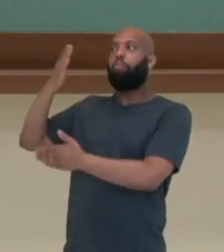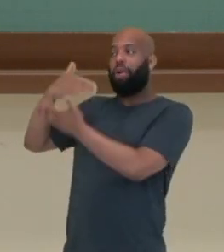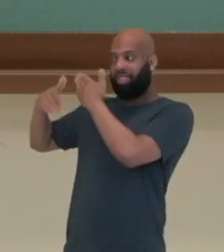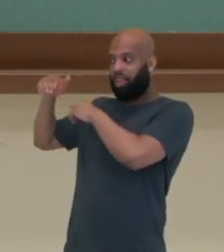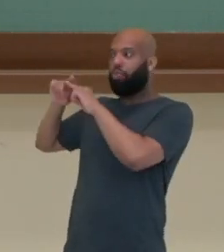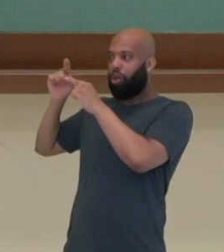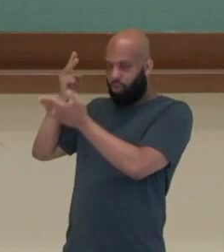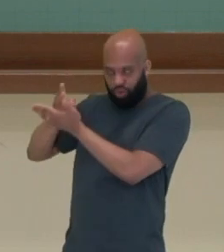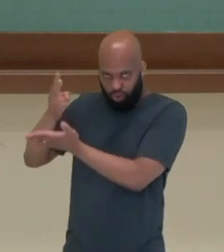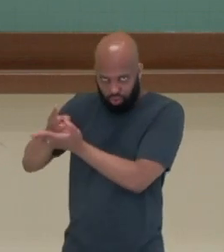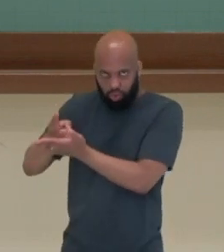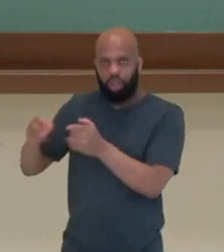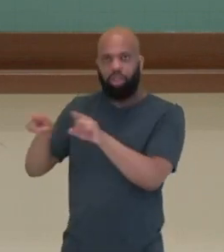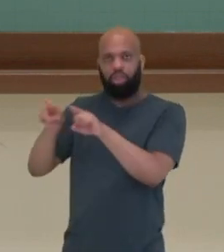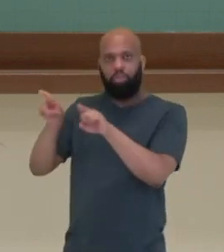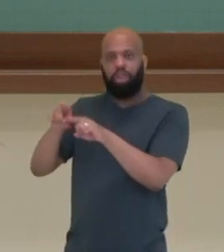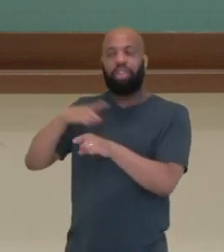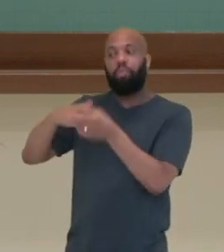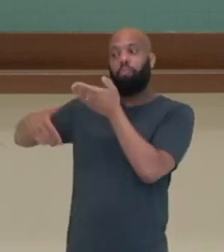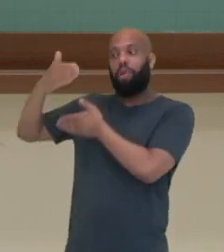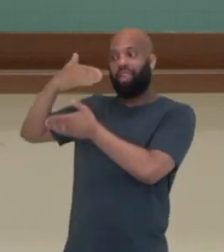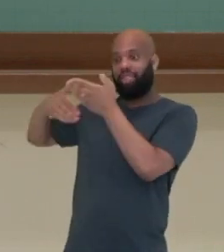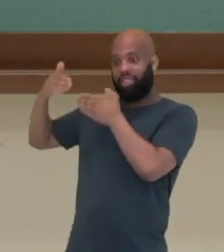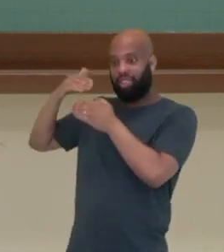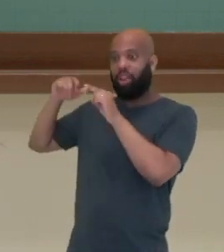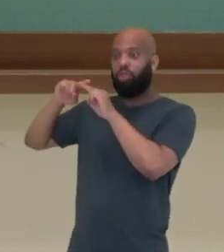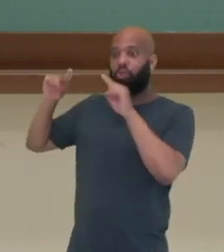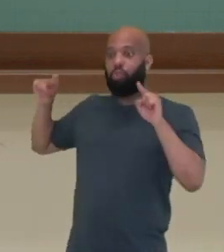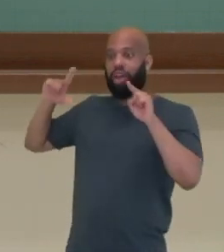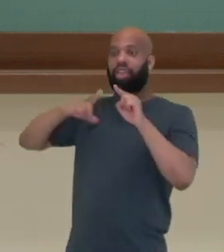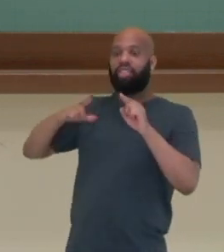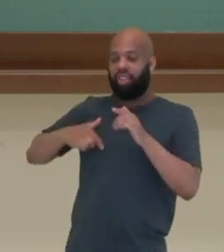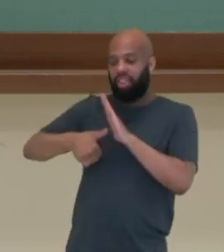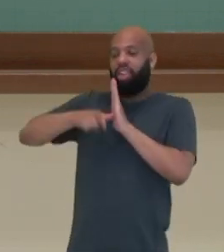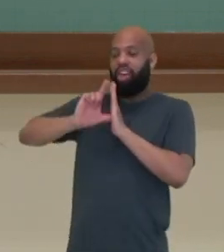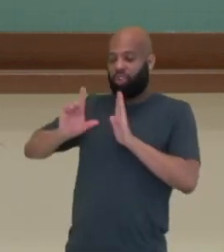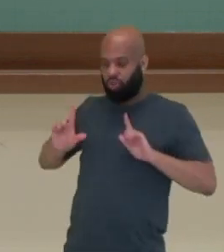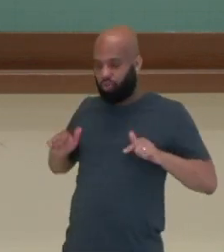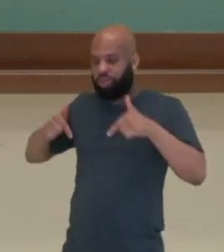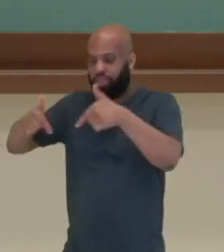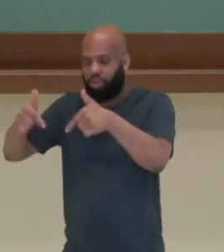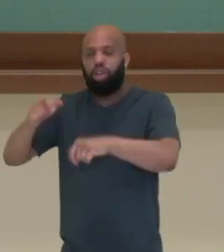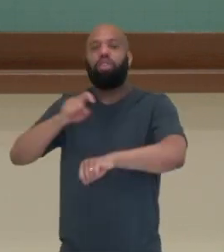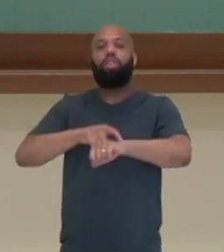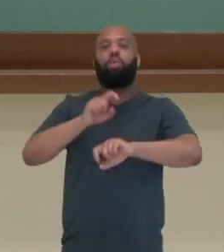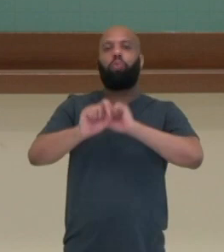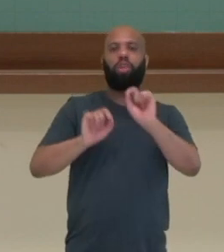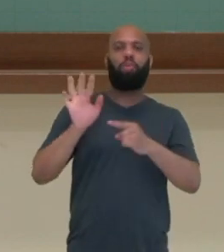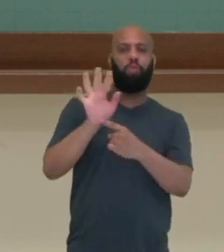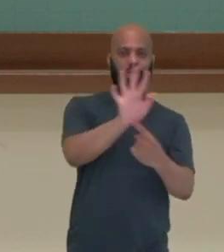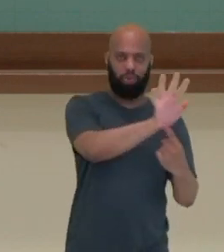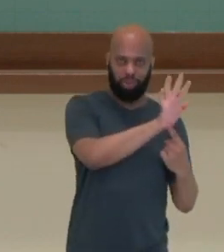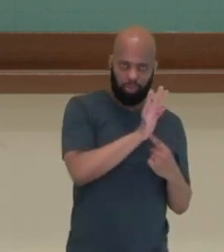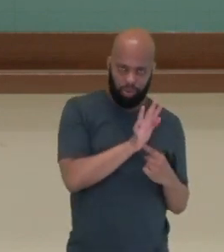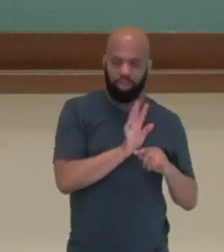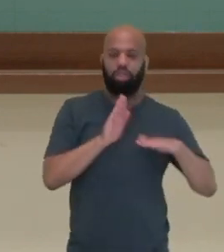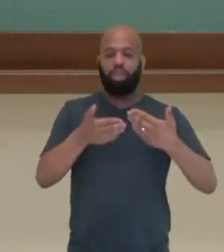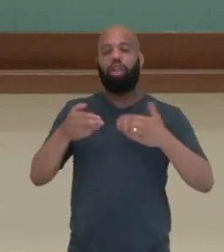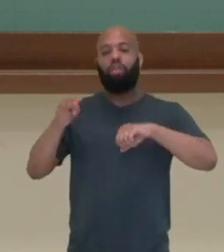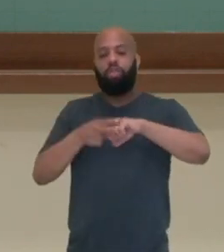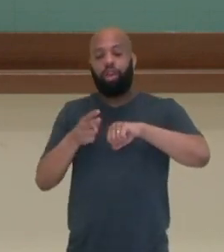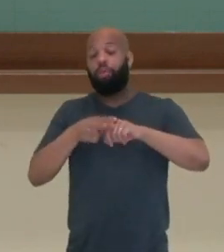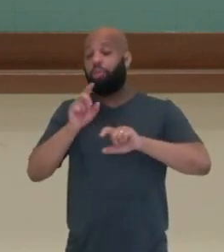pretérito mais que perfeito, amara. No tempo qual? Indicativo. Lembrando que os